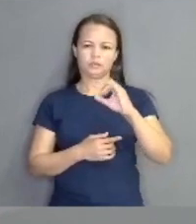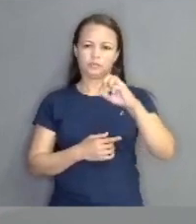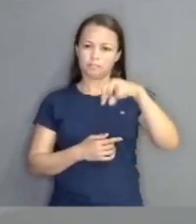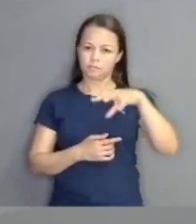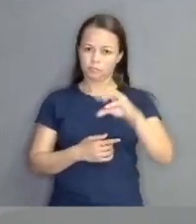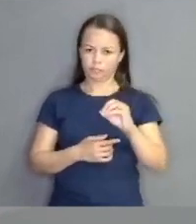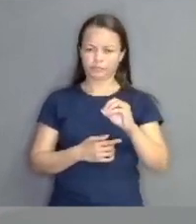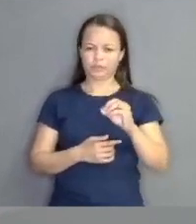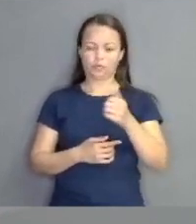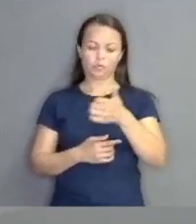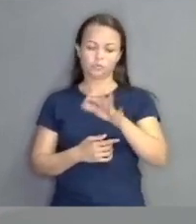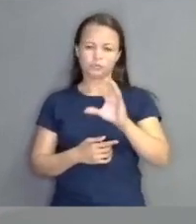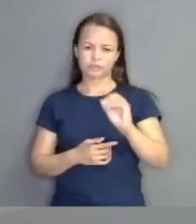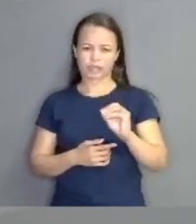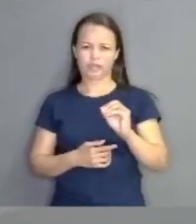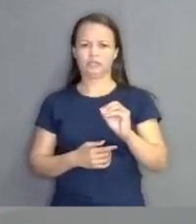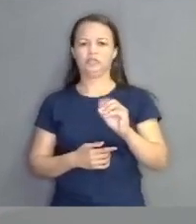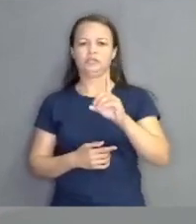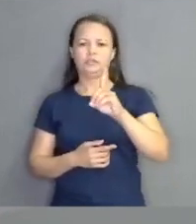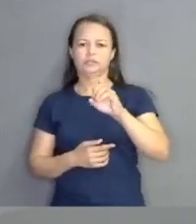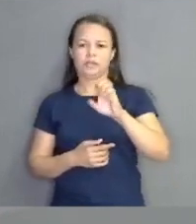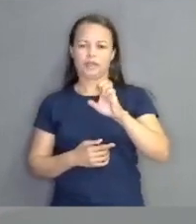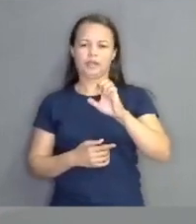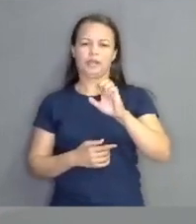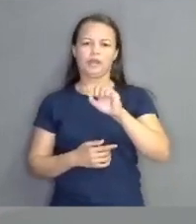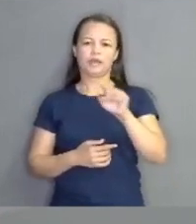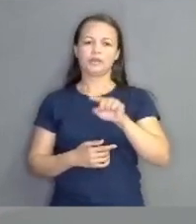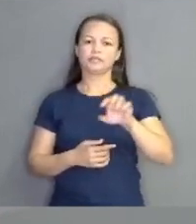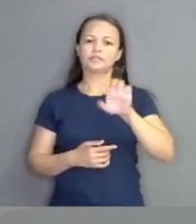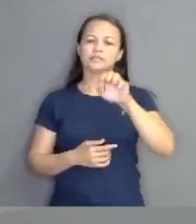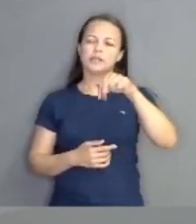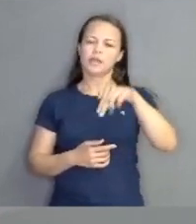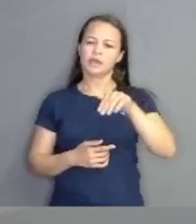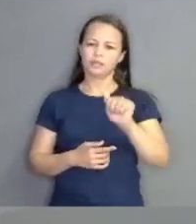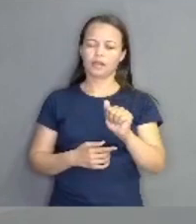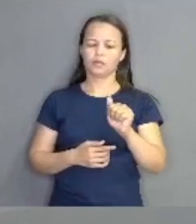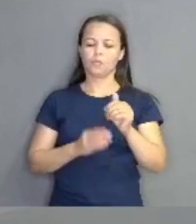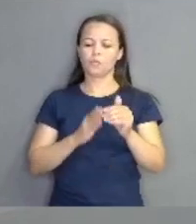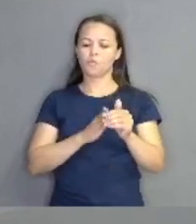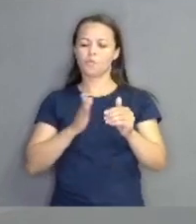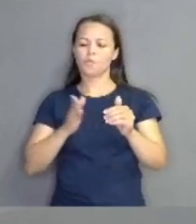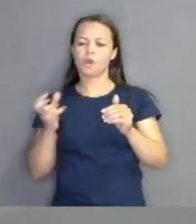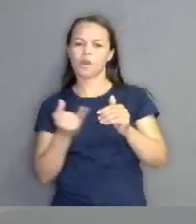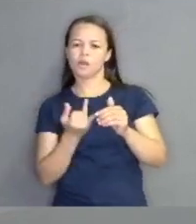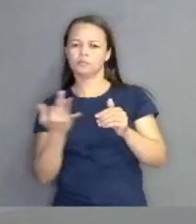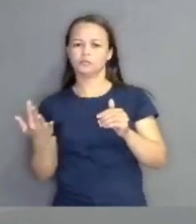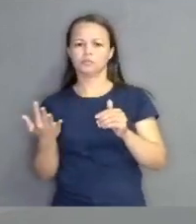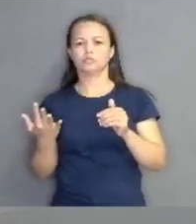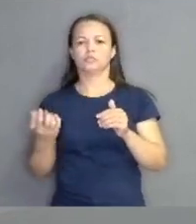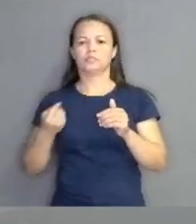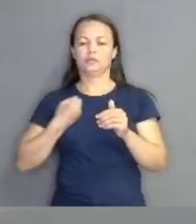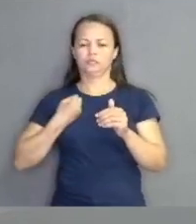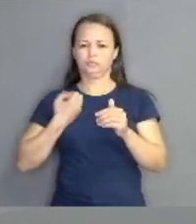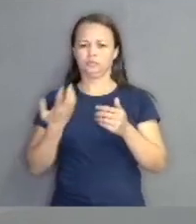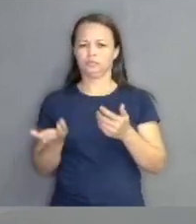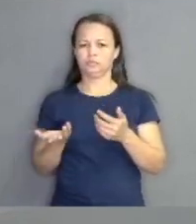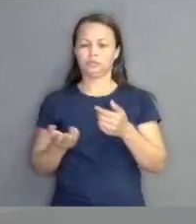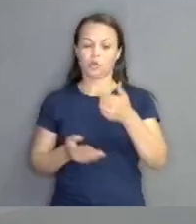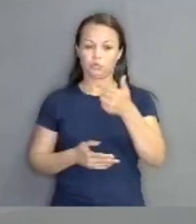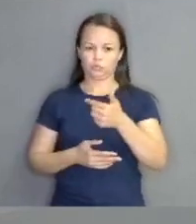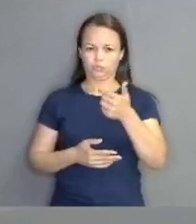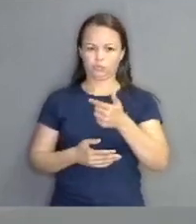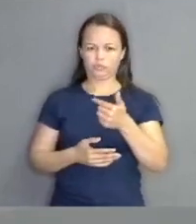10 dezenas, eles estão a quantos números à frente da vírgula?